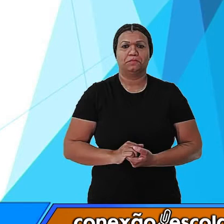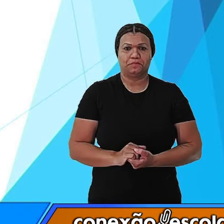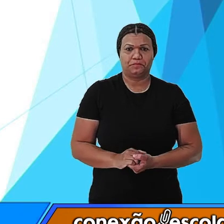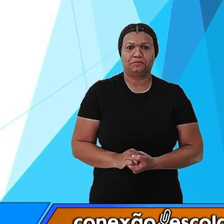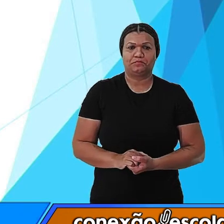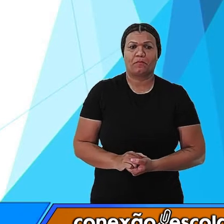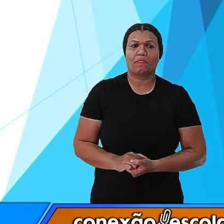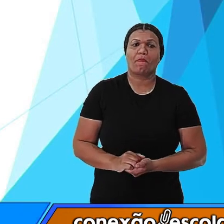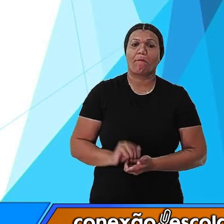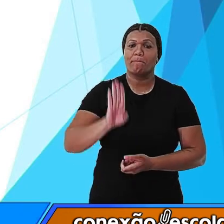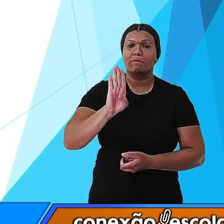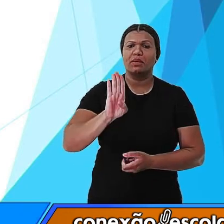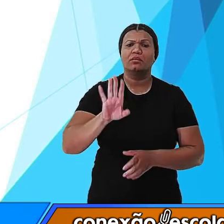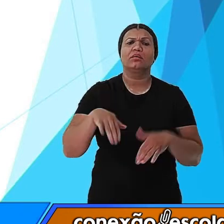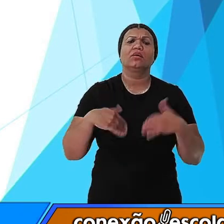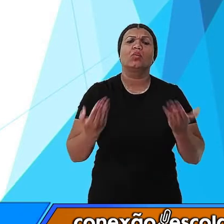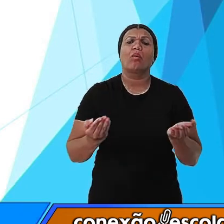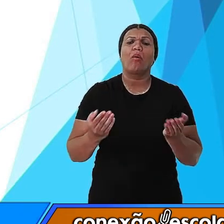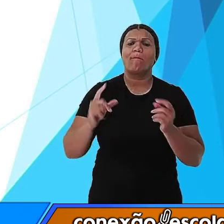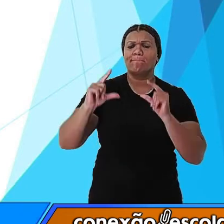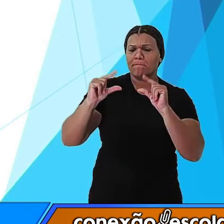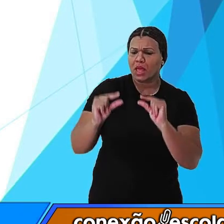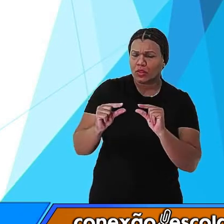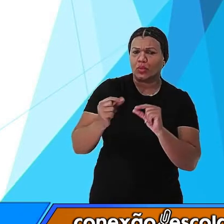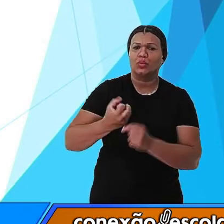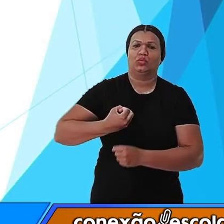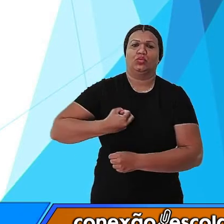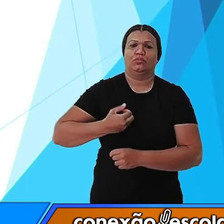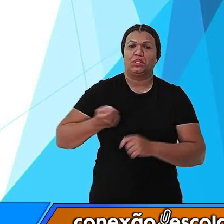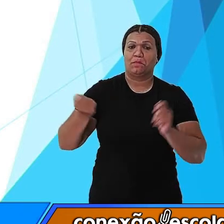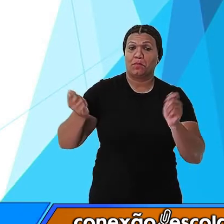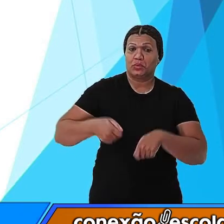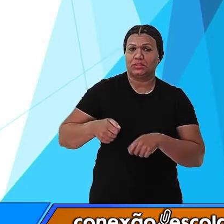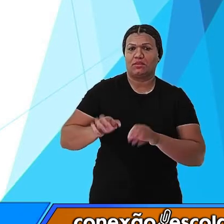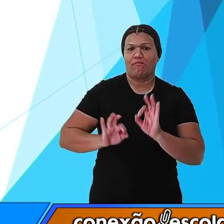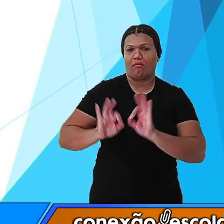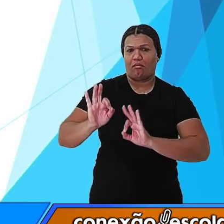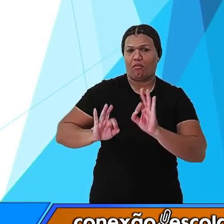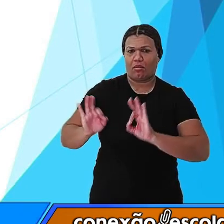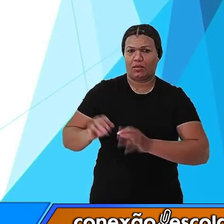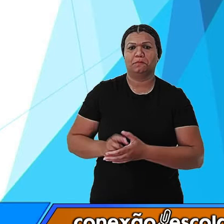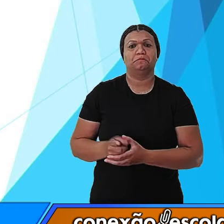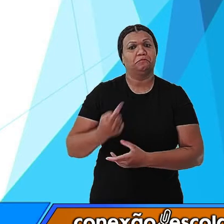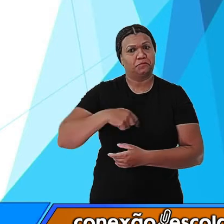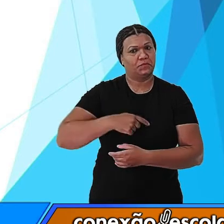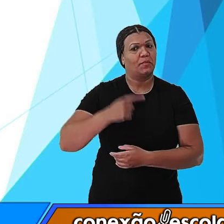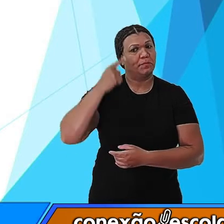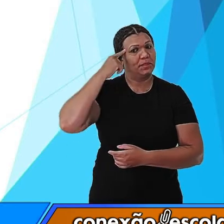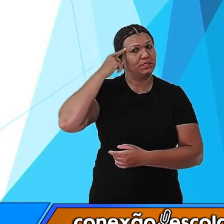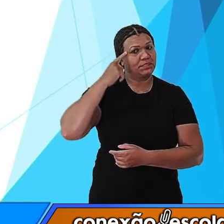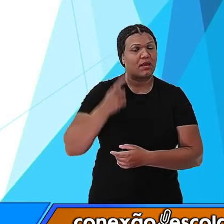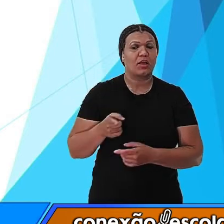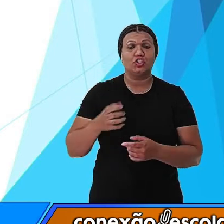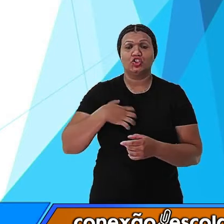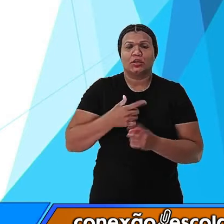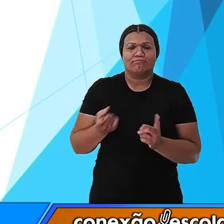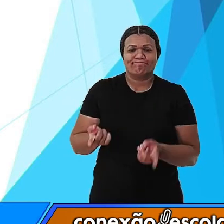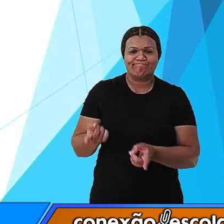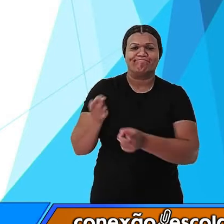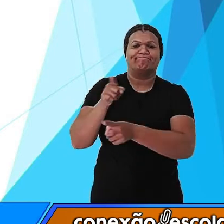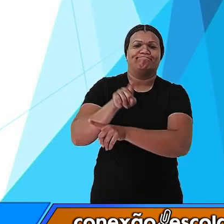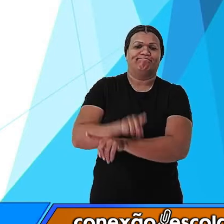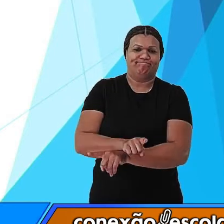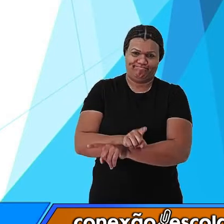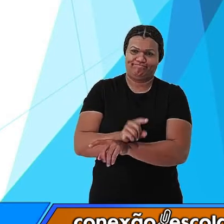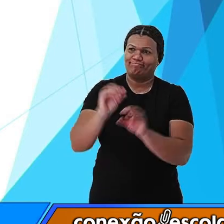letra B, e qual o menor número que poderíamos formar? Nós vamos pensar de forma inversa. Agora eu